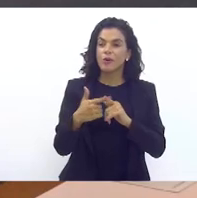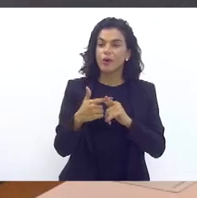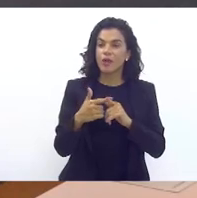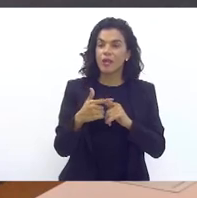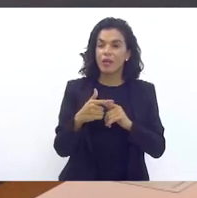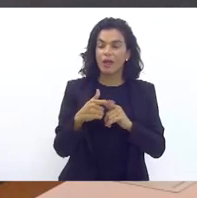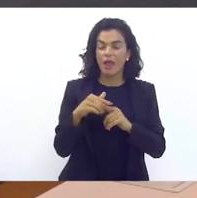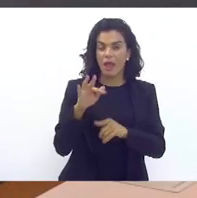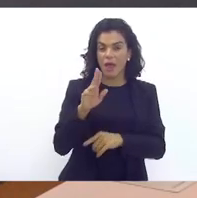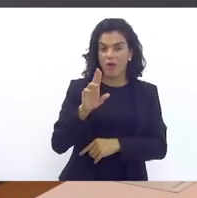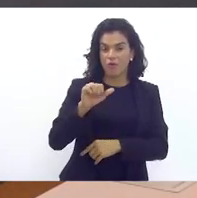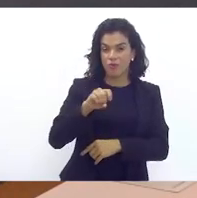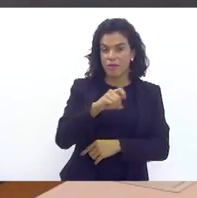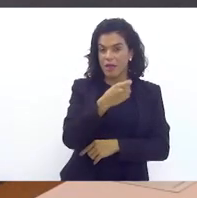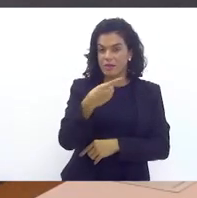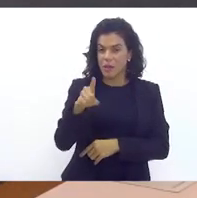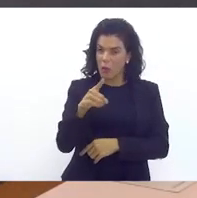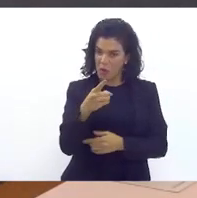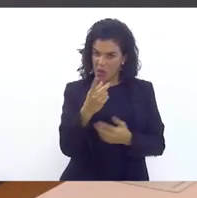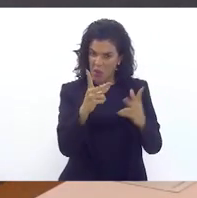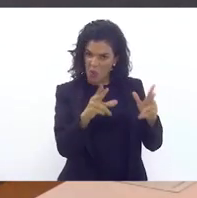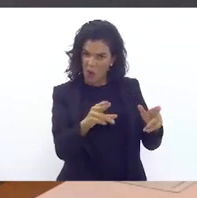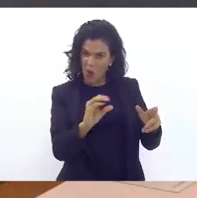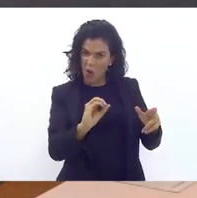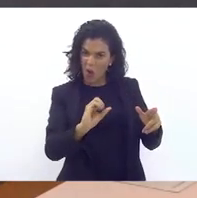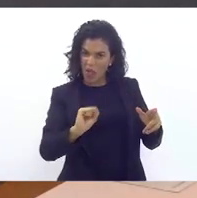tratando a Fundação de Saúde como uma OS.